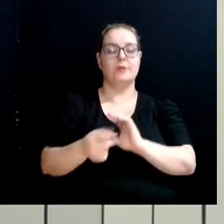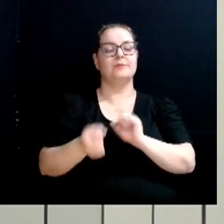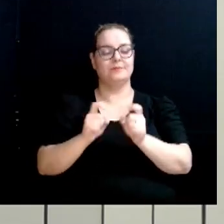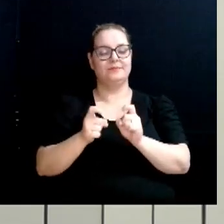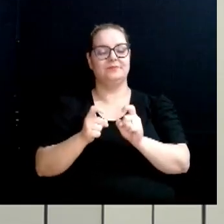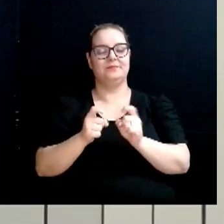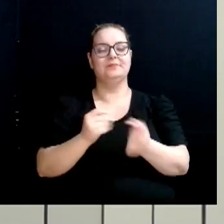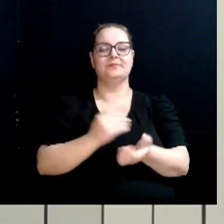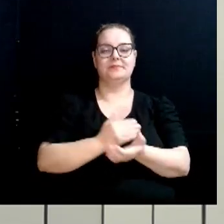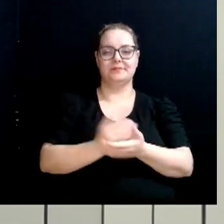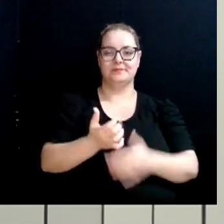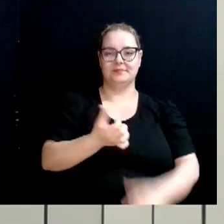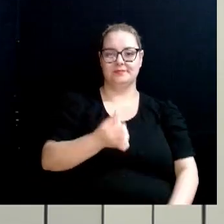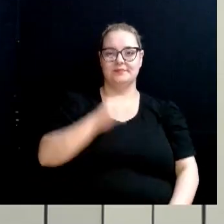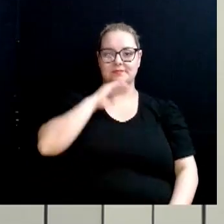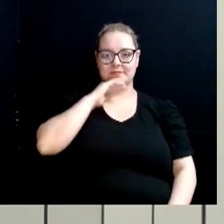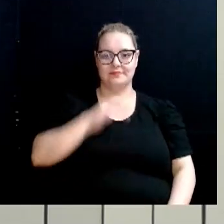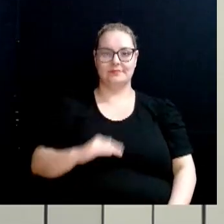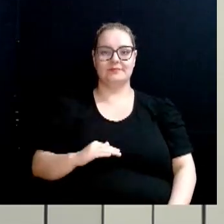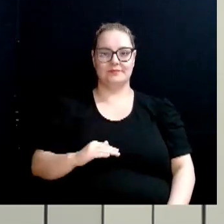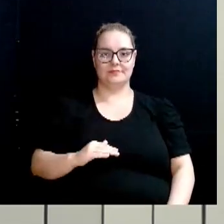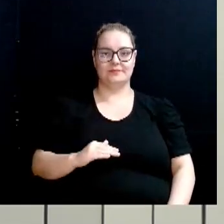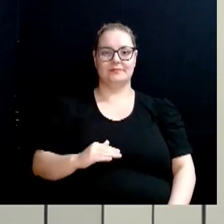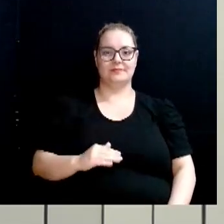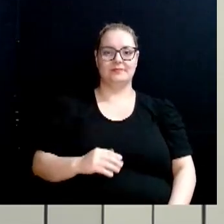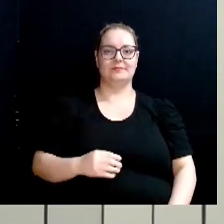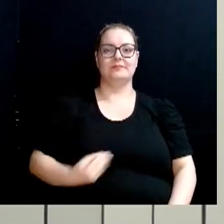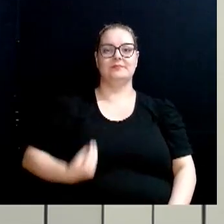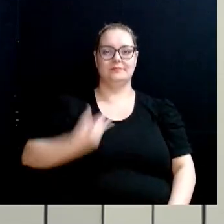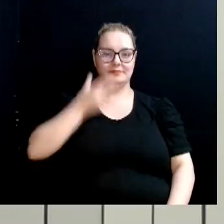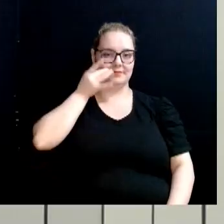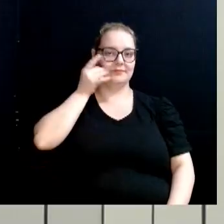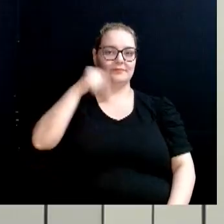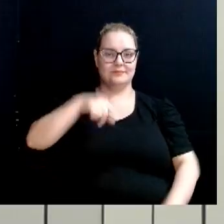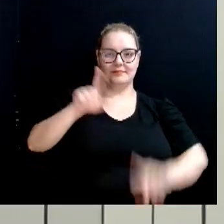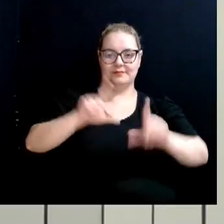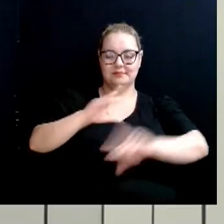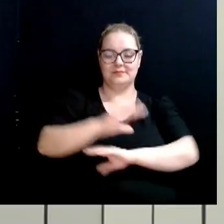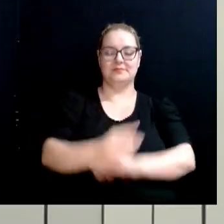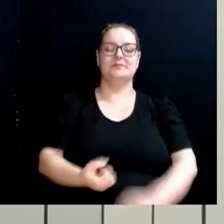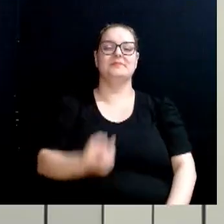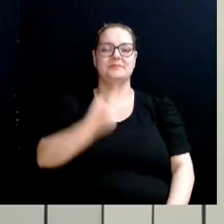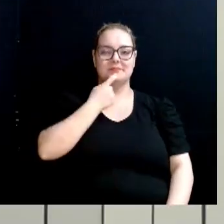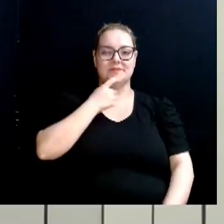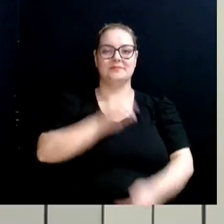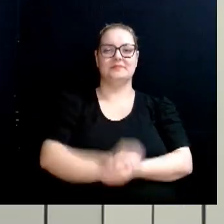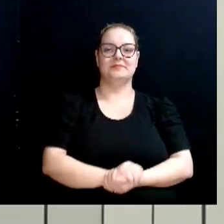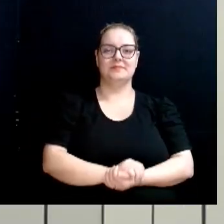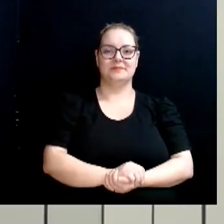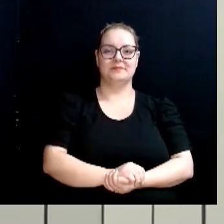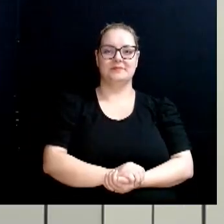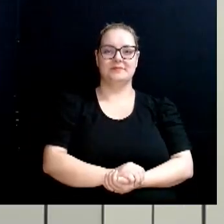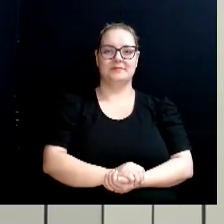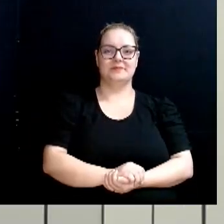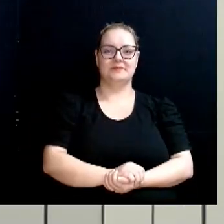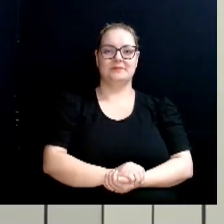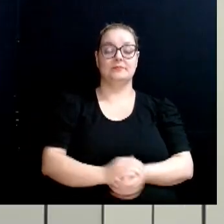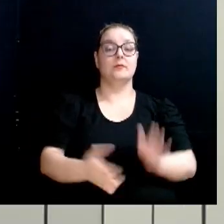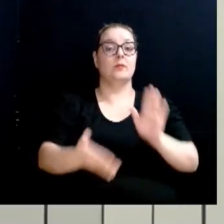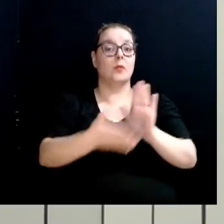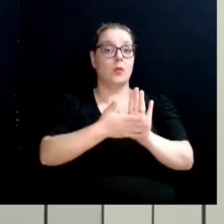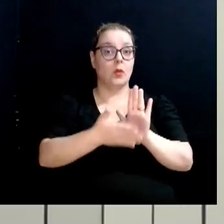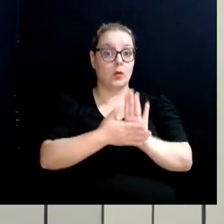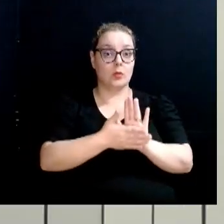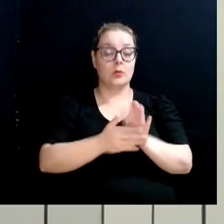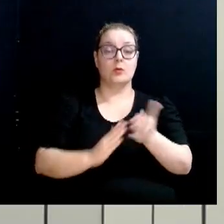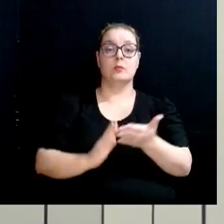às 6 horas da tarde, com transmissão ao vivo pela TV Câmara Campinas. E uma proposta aprovada